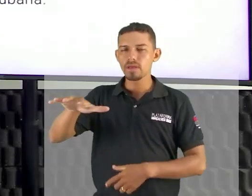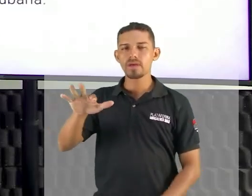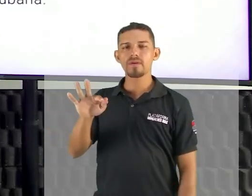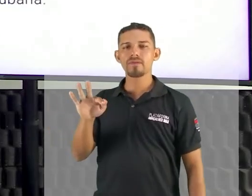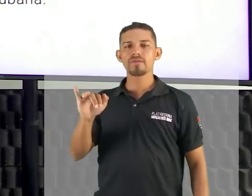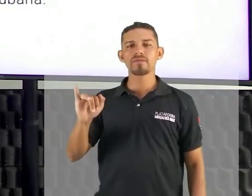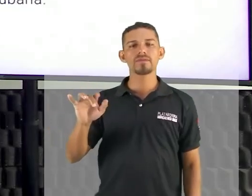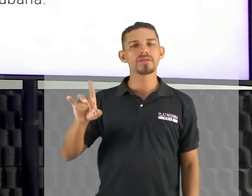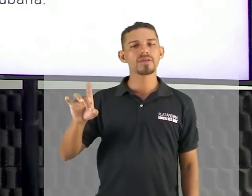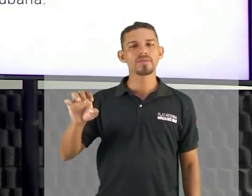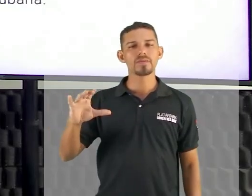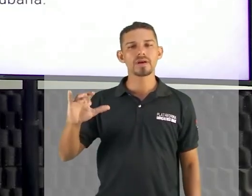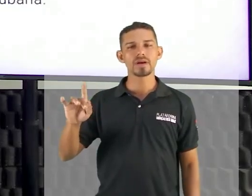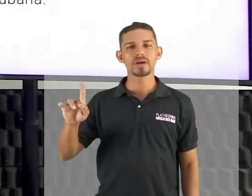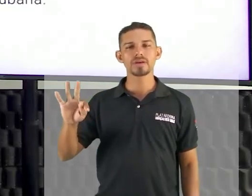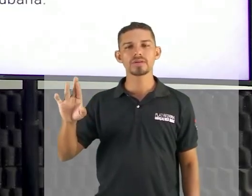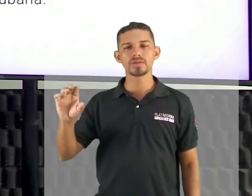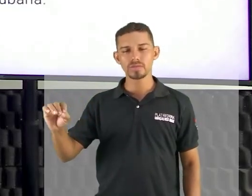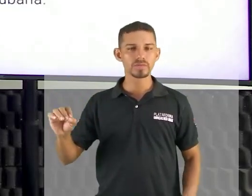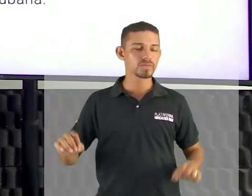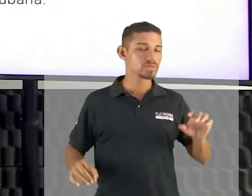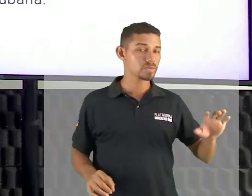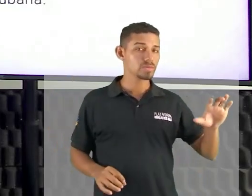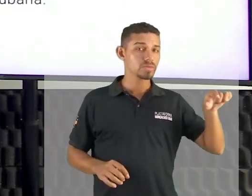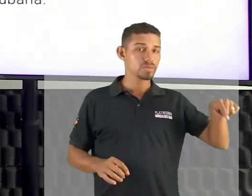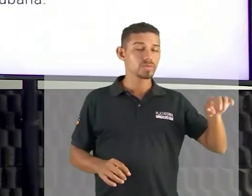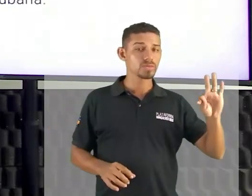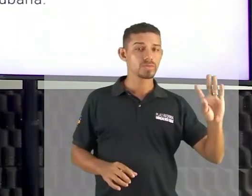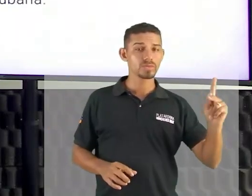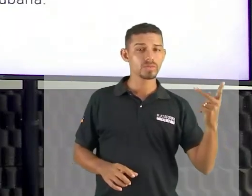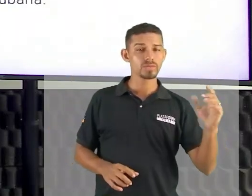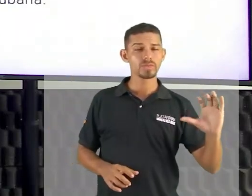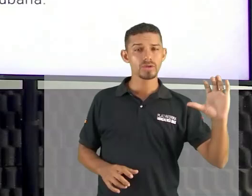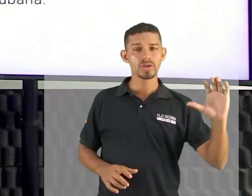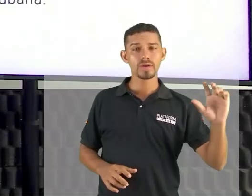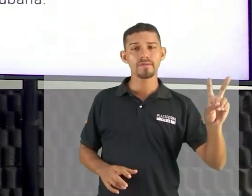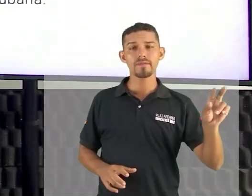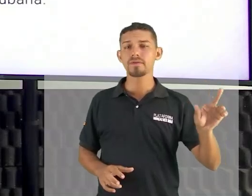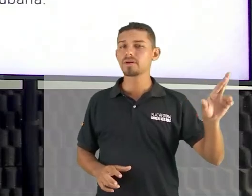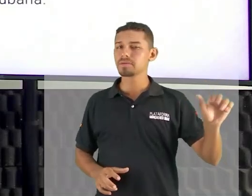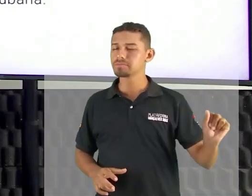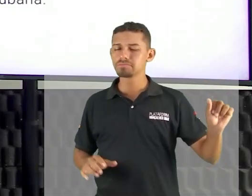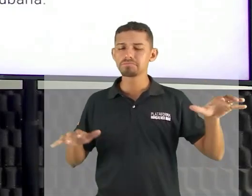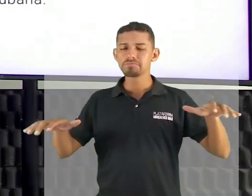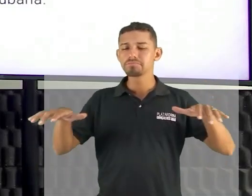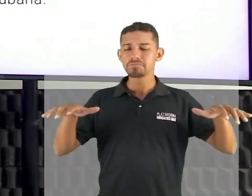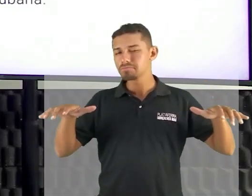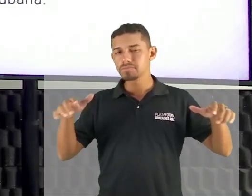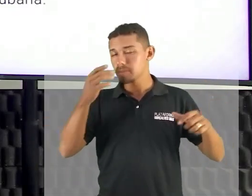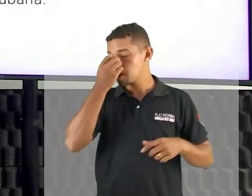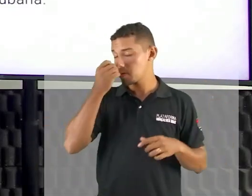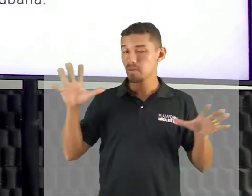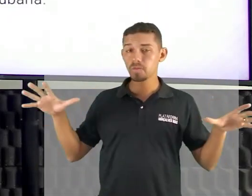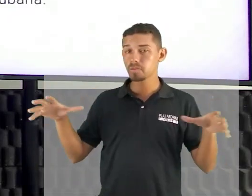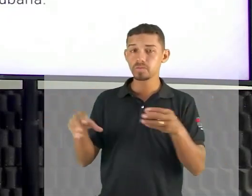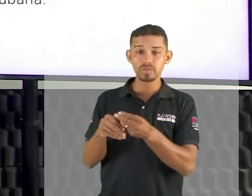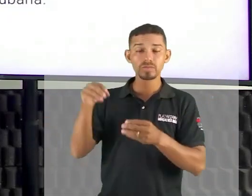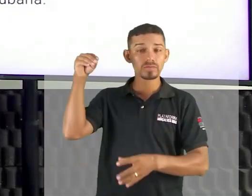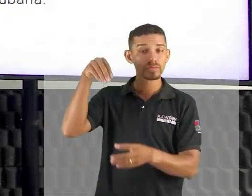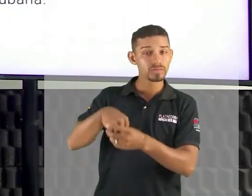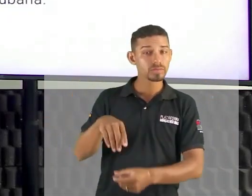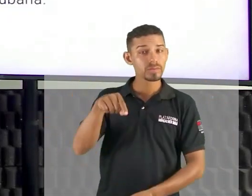Castro, a figura de Che Guevara, que não só se localiza em Cuba, mas também,